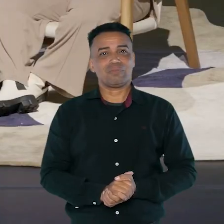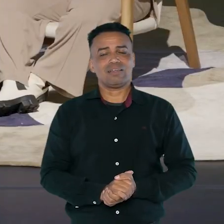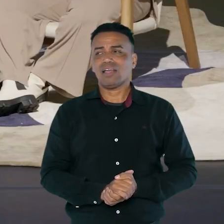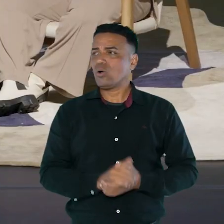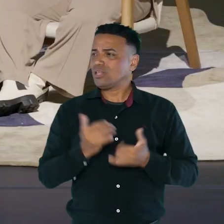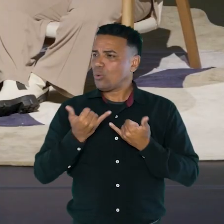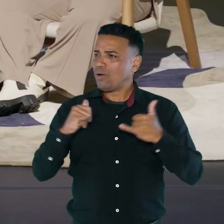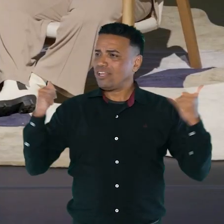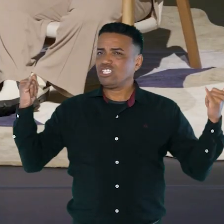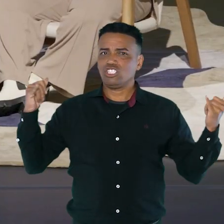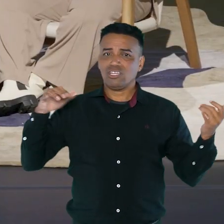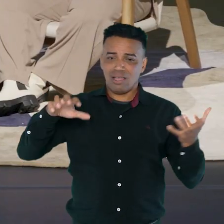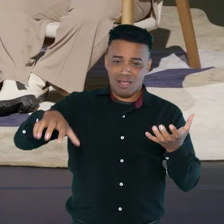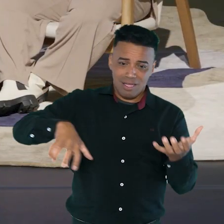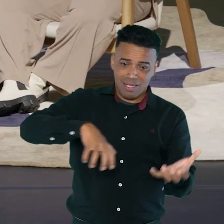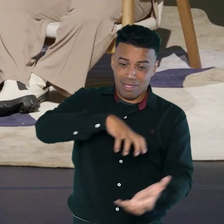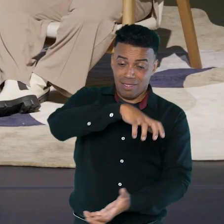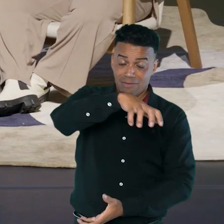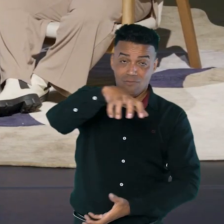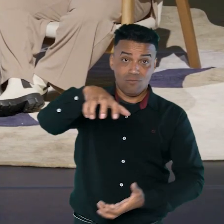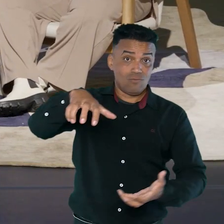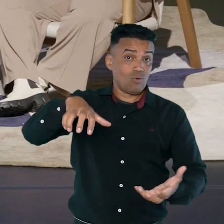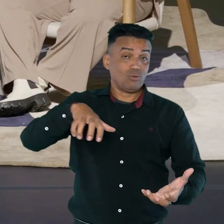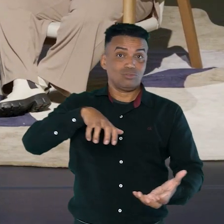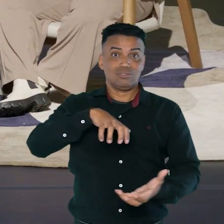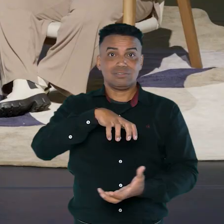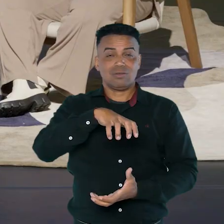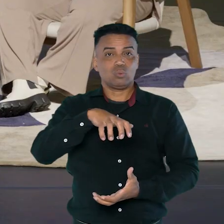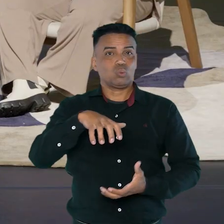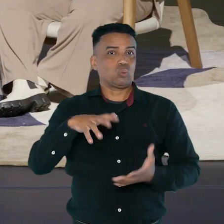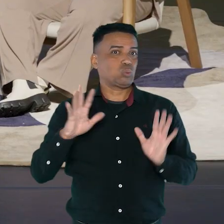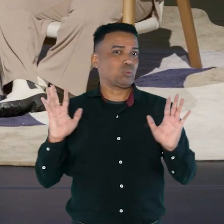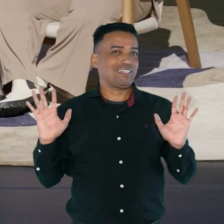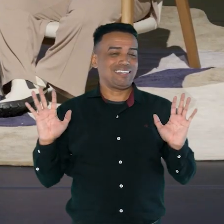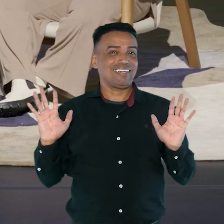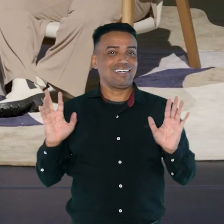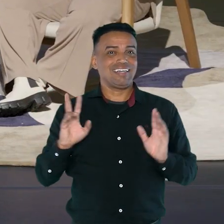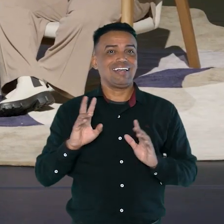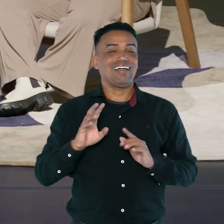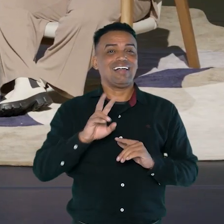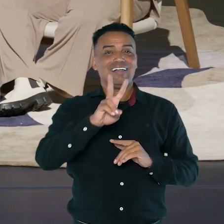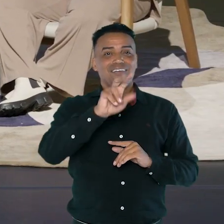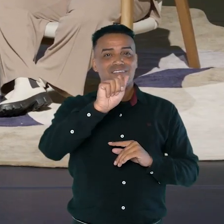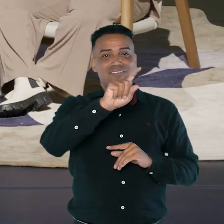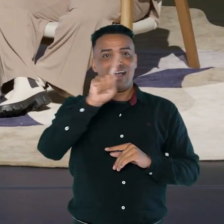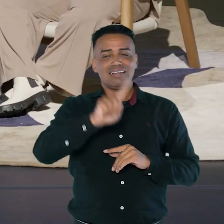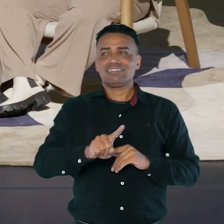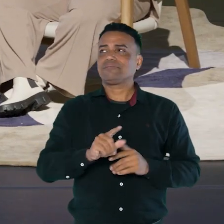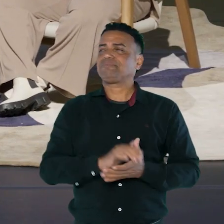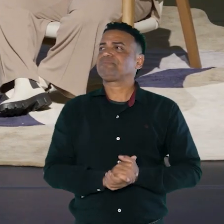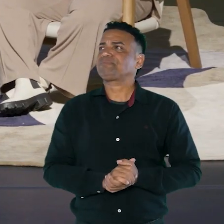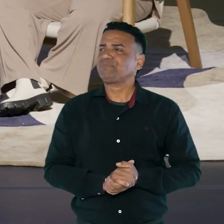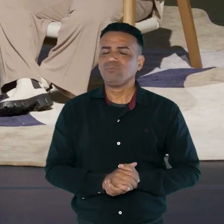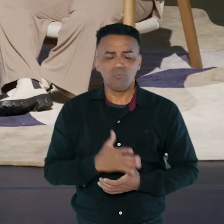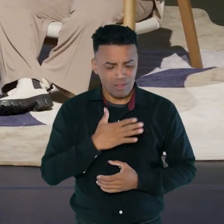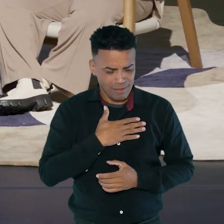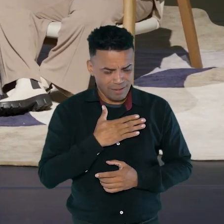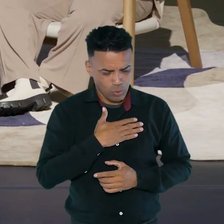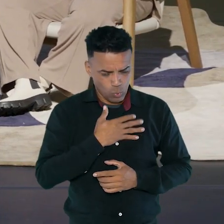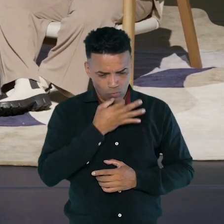Tem uma energia de revolução. Eu não vou falar nada, não. Vamos lá, Sérgio Vaz. Eu acho